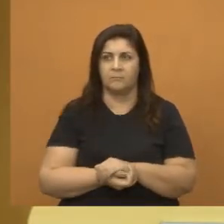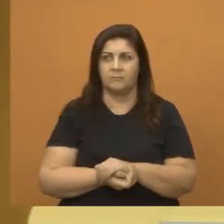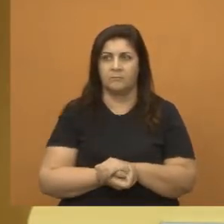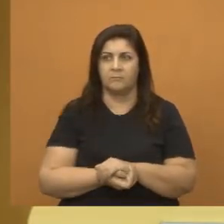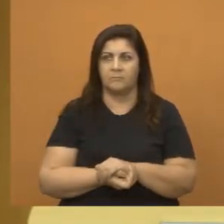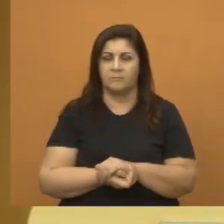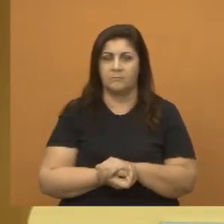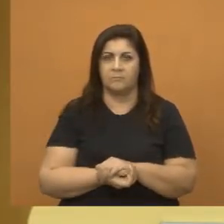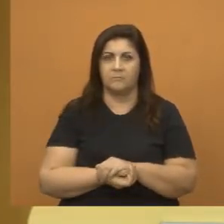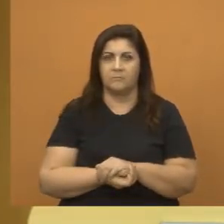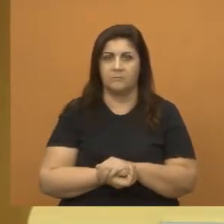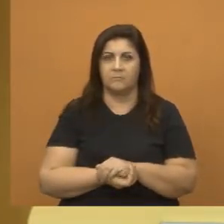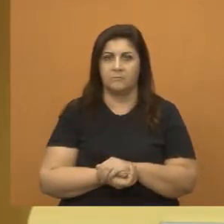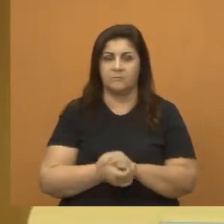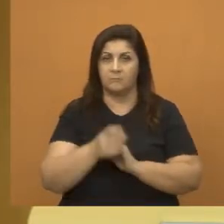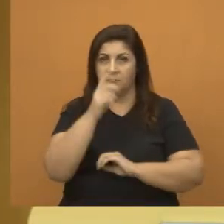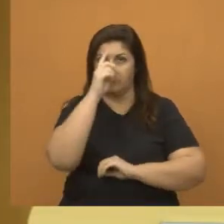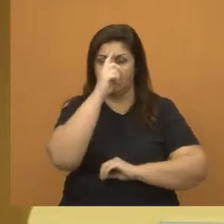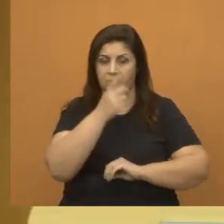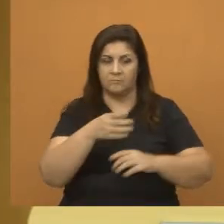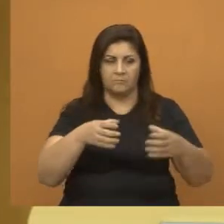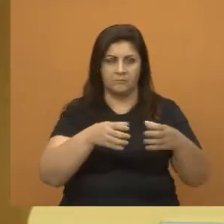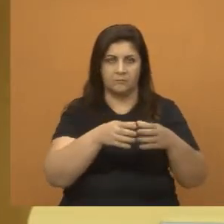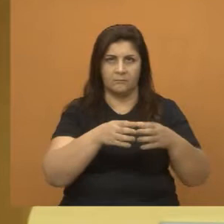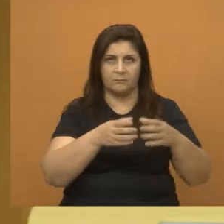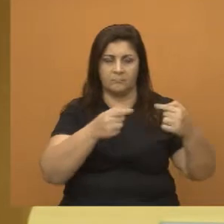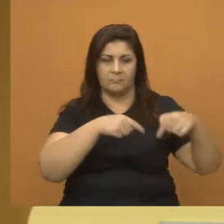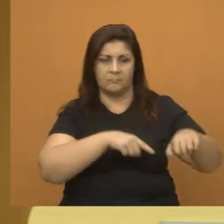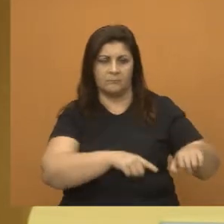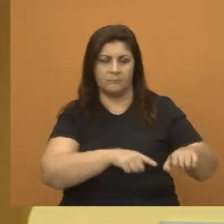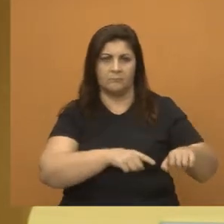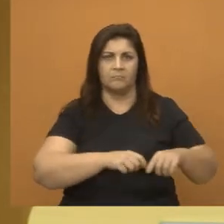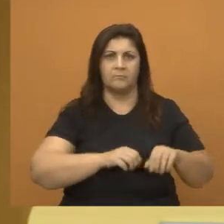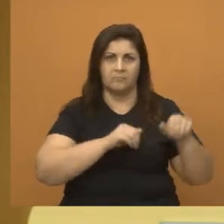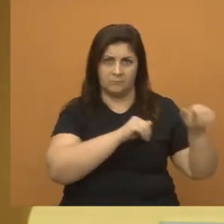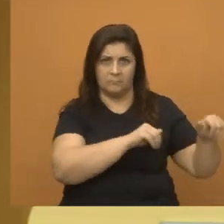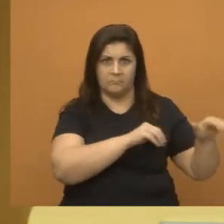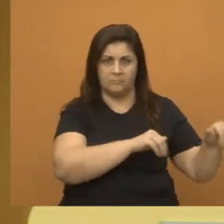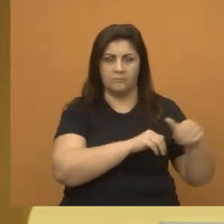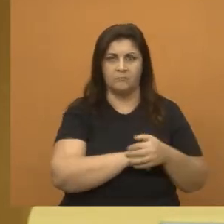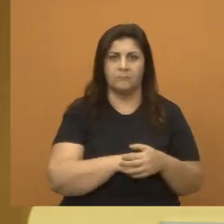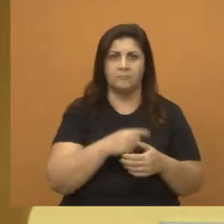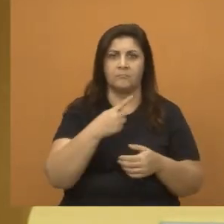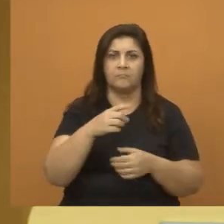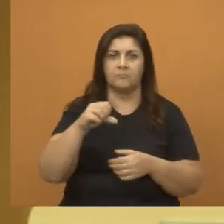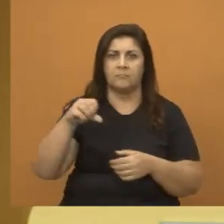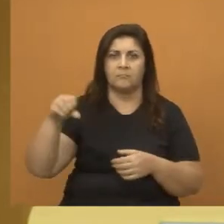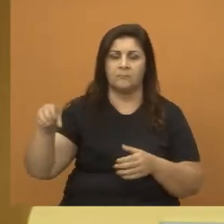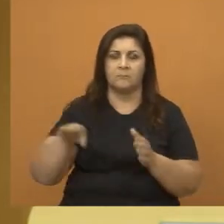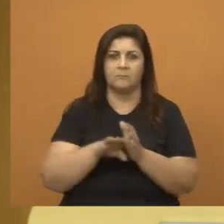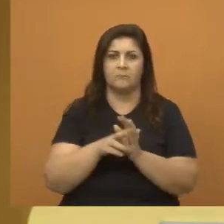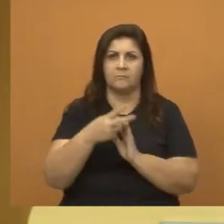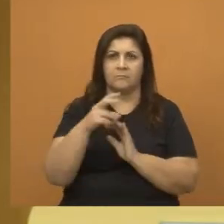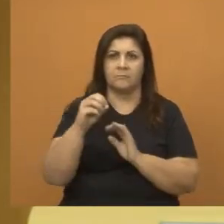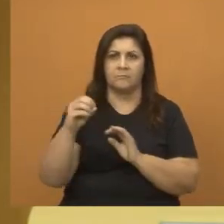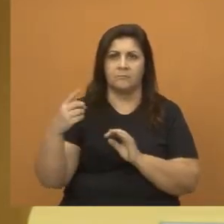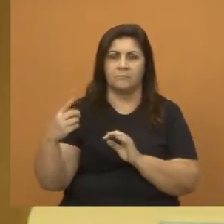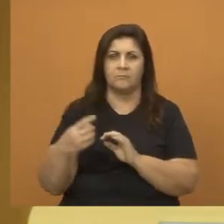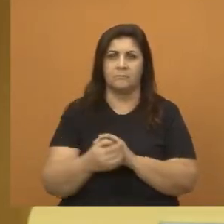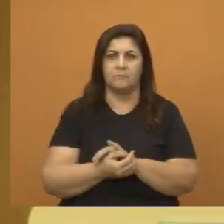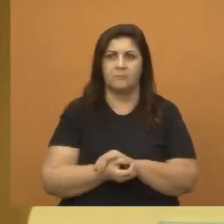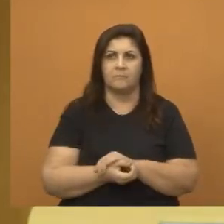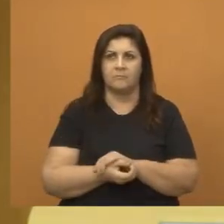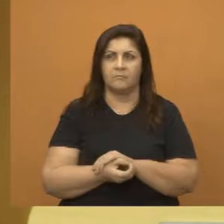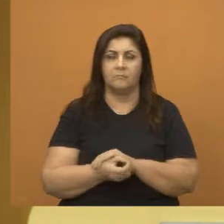o comandante do grupo de combate pelotão de infantaria leve 1999 e 2001 um 6º bil de